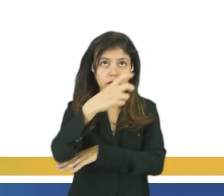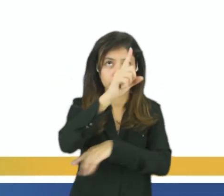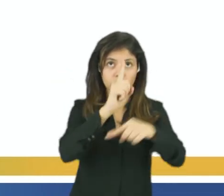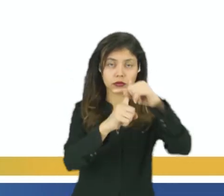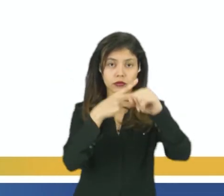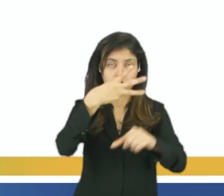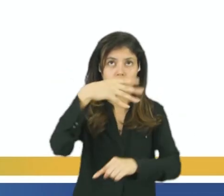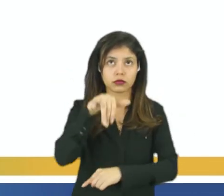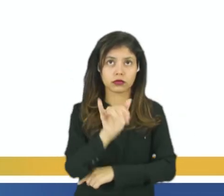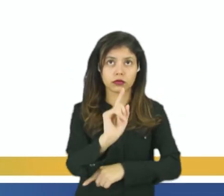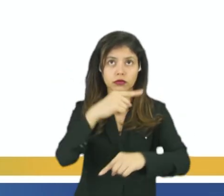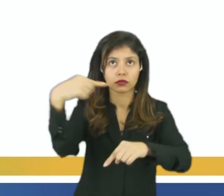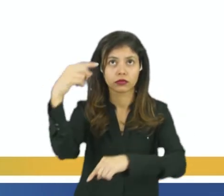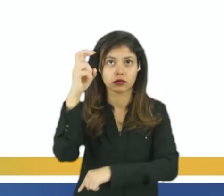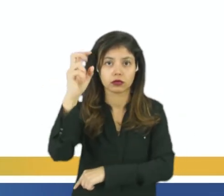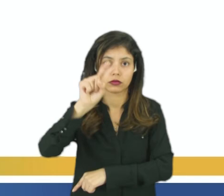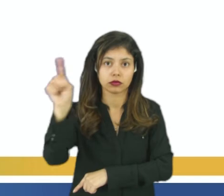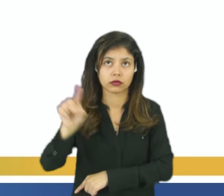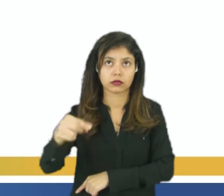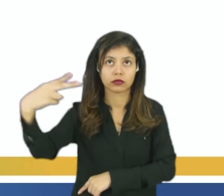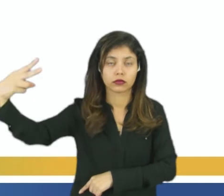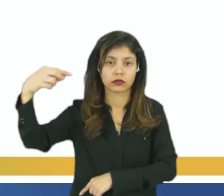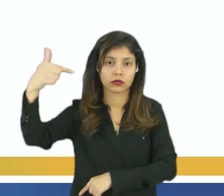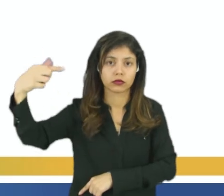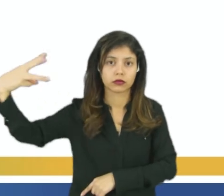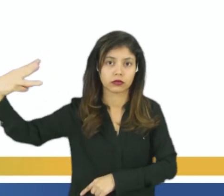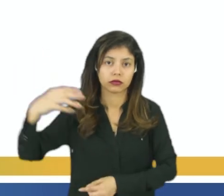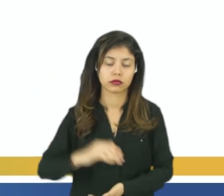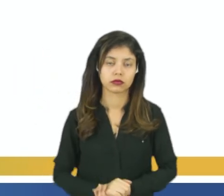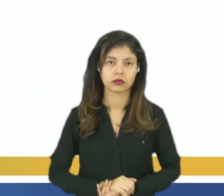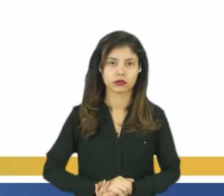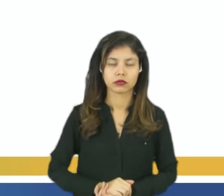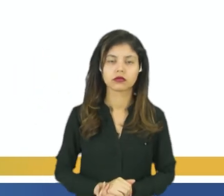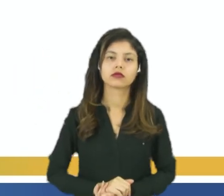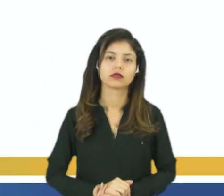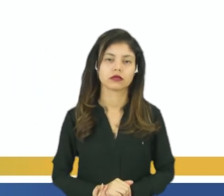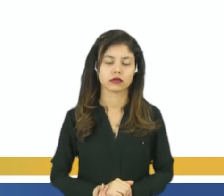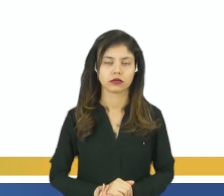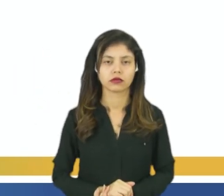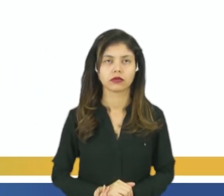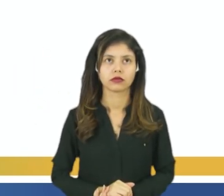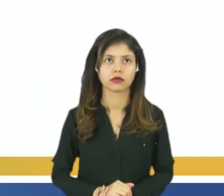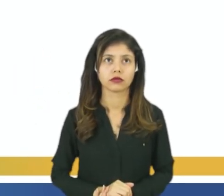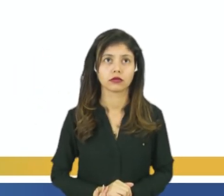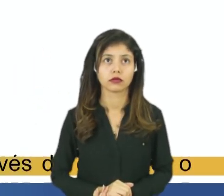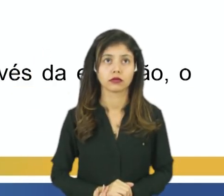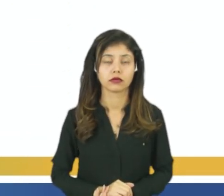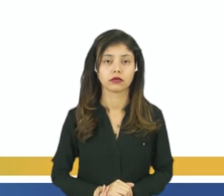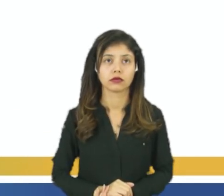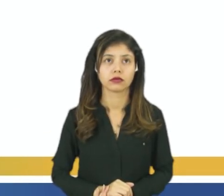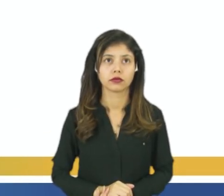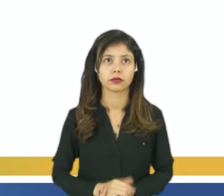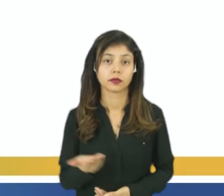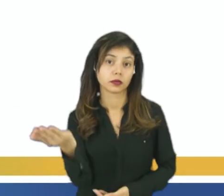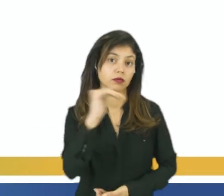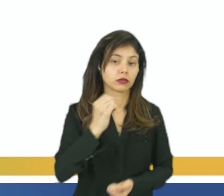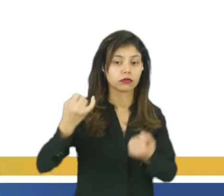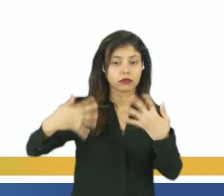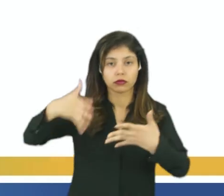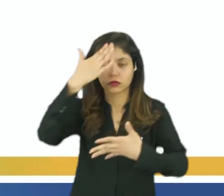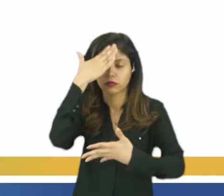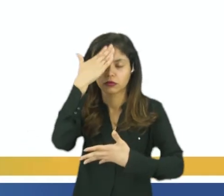equação 2x mais 3y menos 5z igual a 23. Então, vamos à